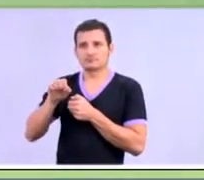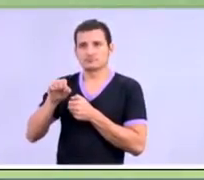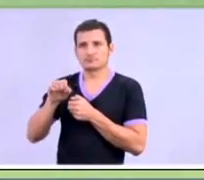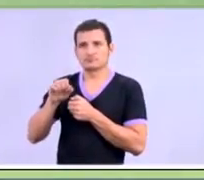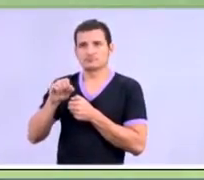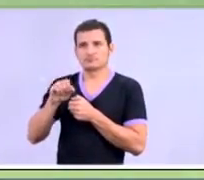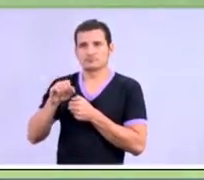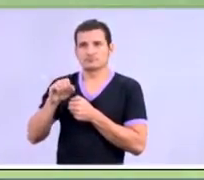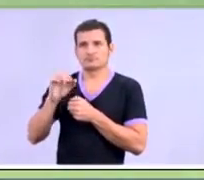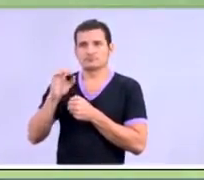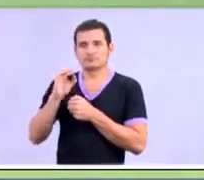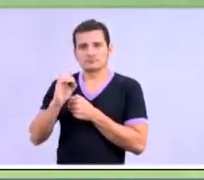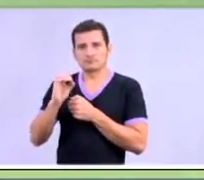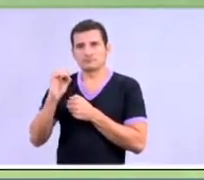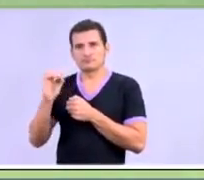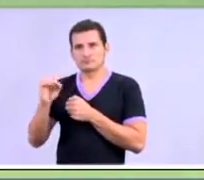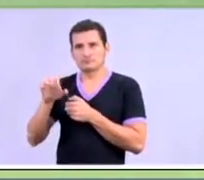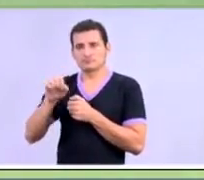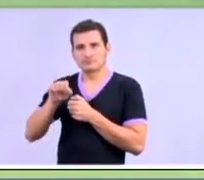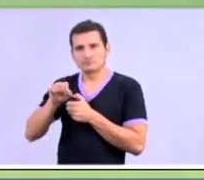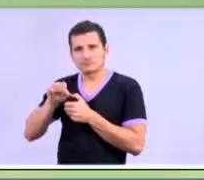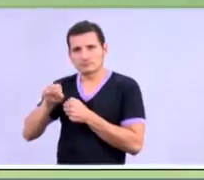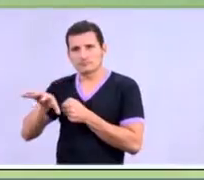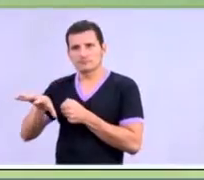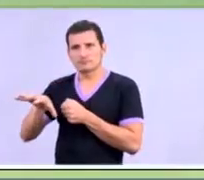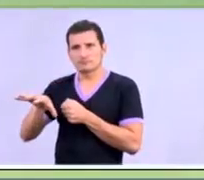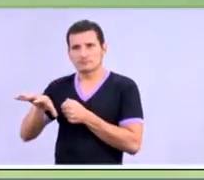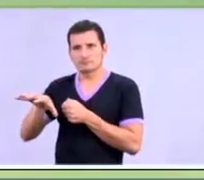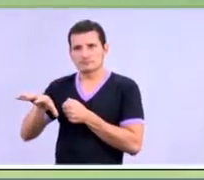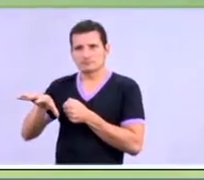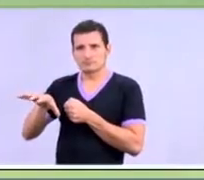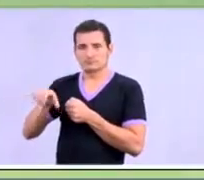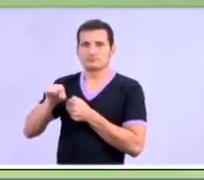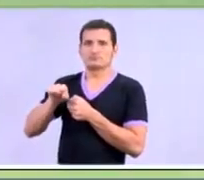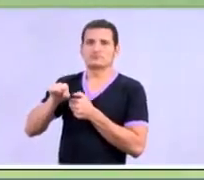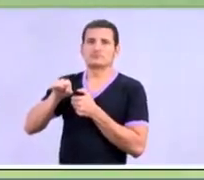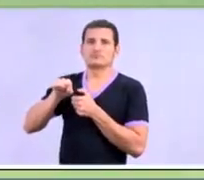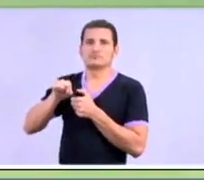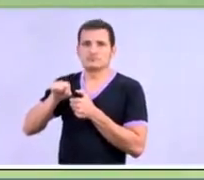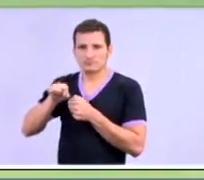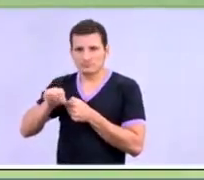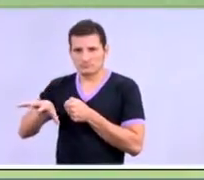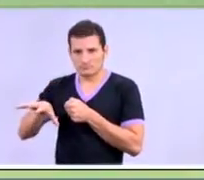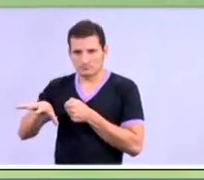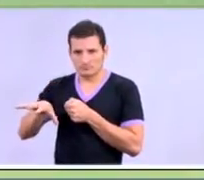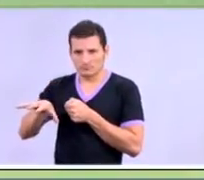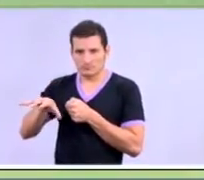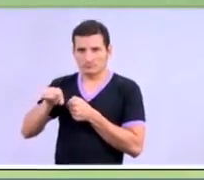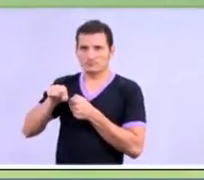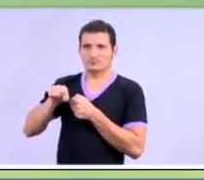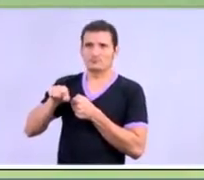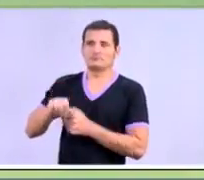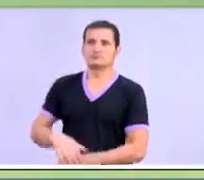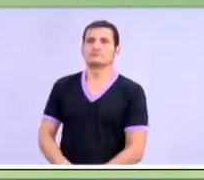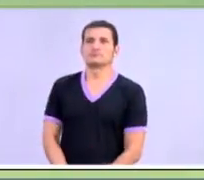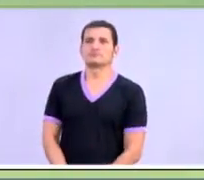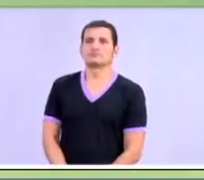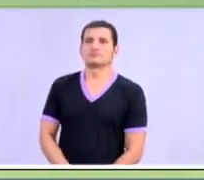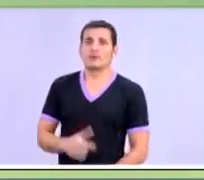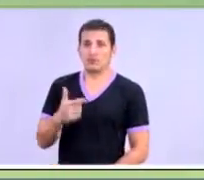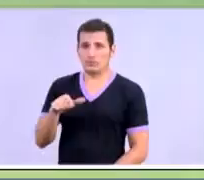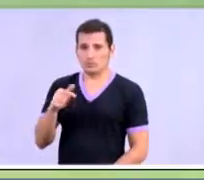bits 0. Então, uma piscada mais longa, né, 2 piscadas mais longas. Novamente, um bit